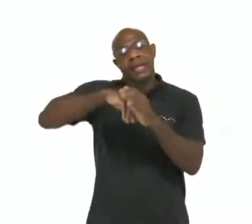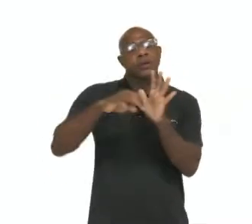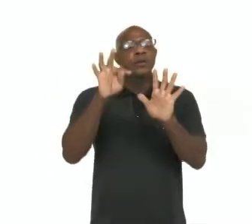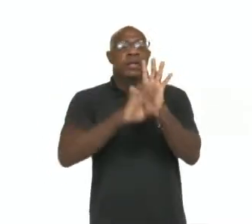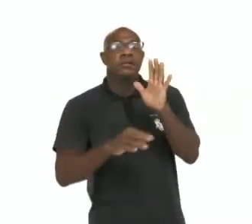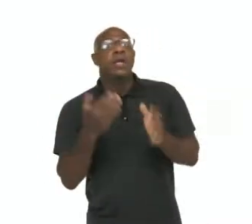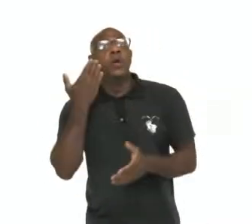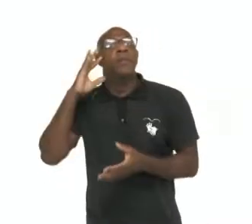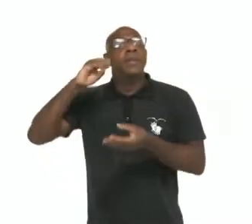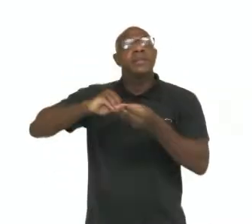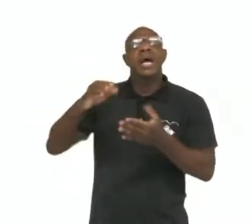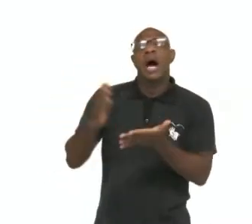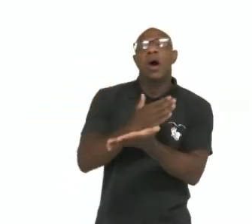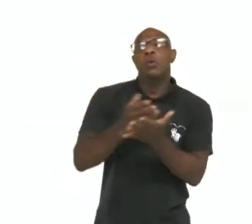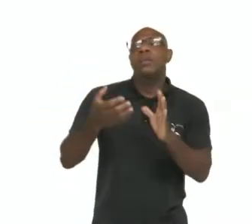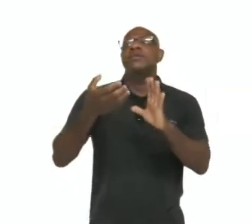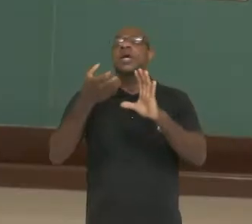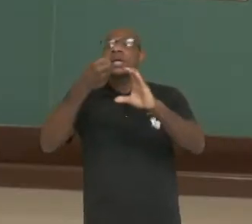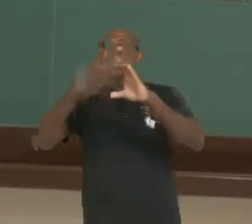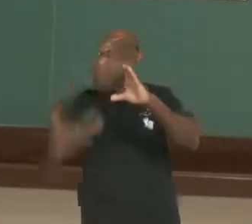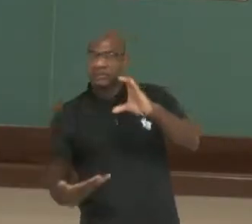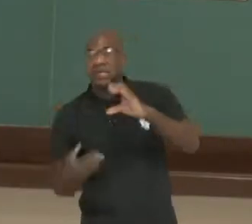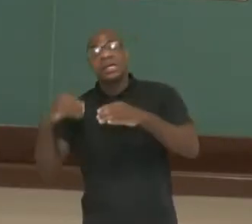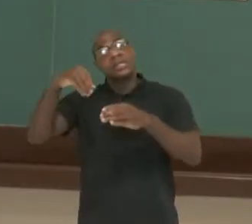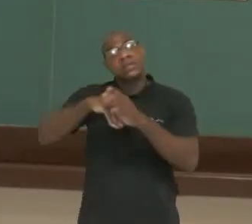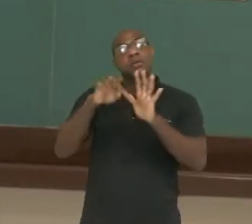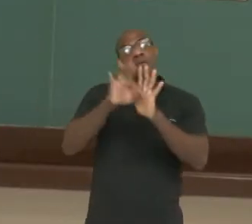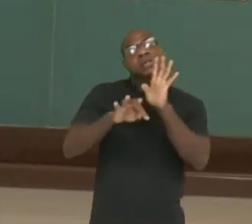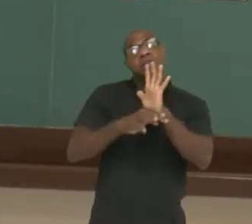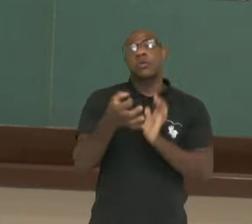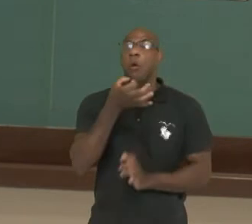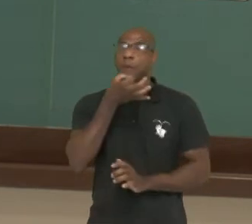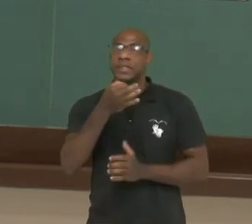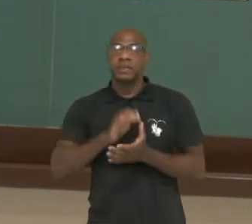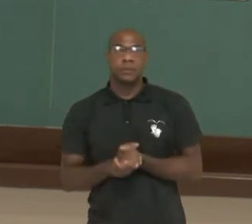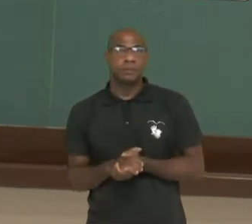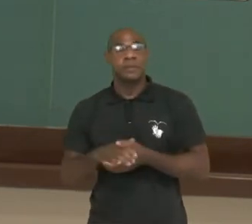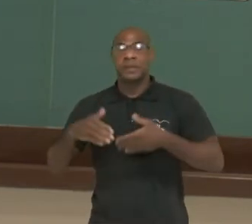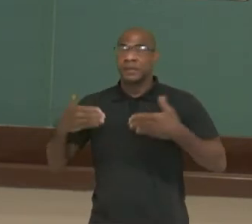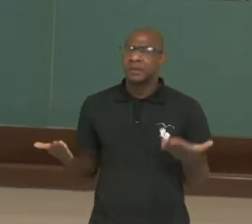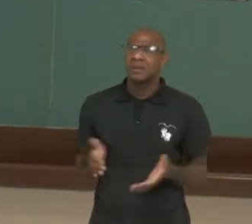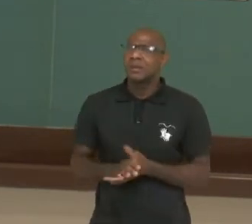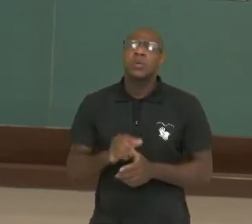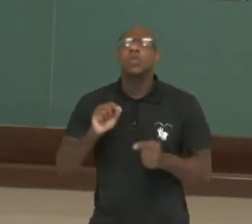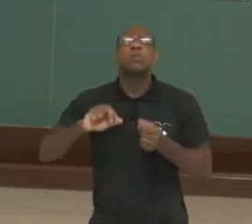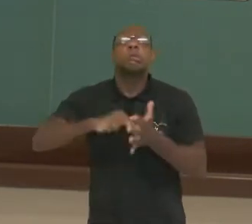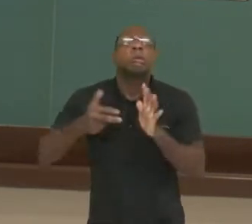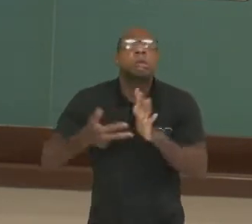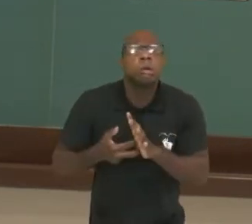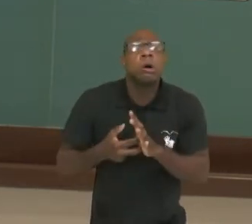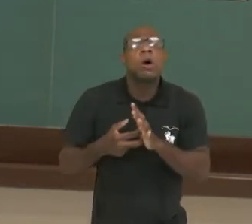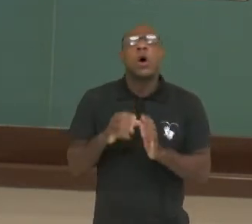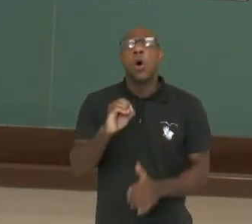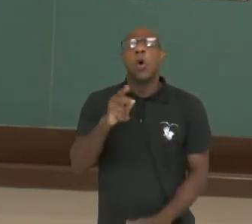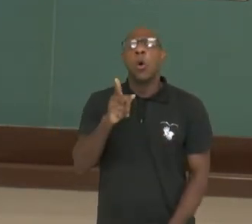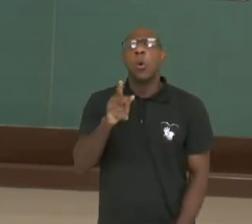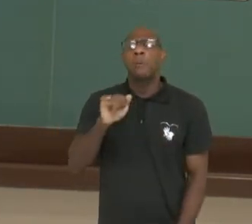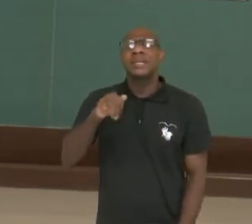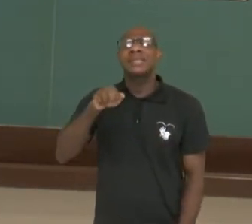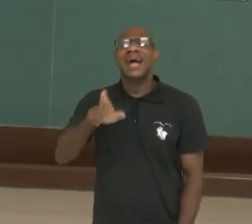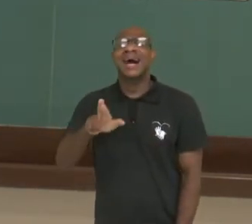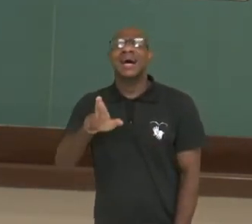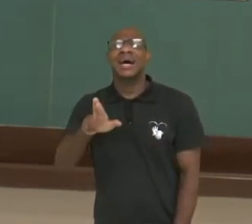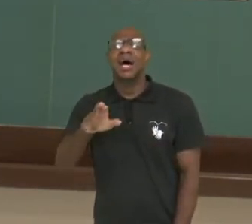algumas características do artigo de opinião. Então, para início de conversa, o que será que significa a palavra